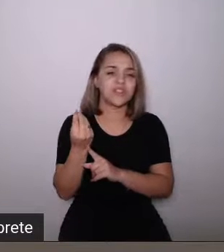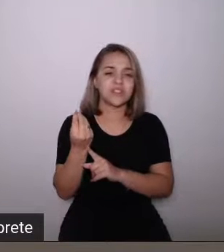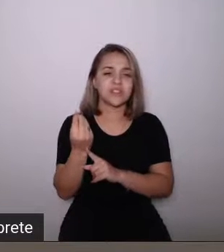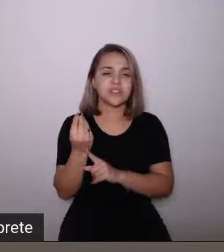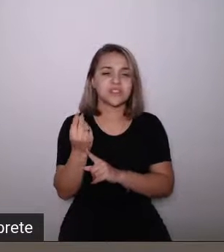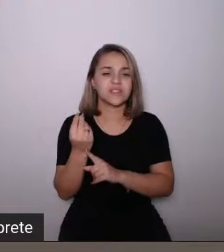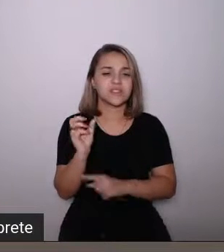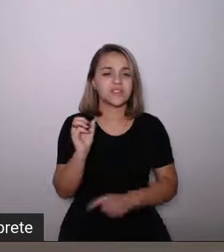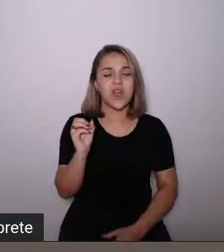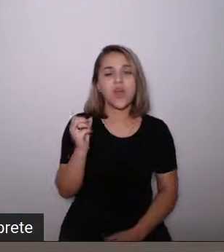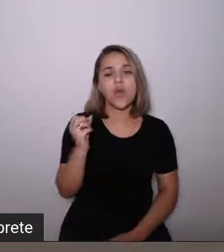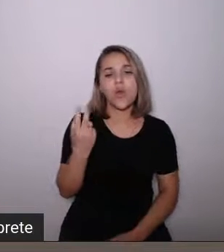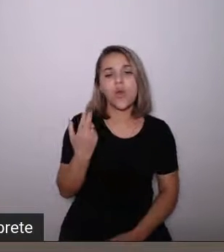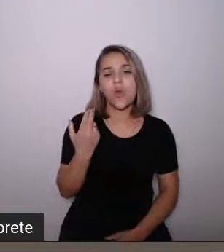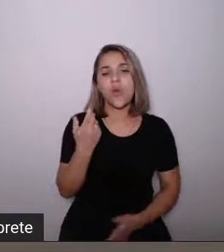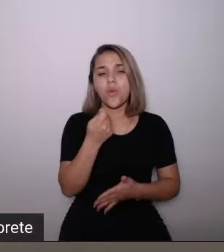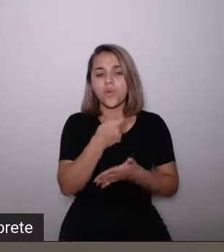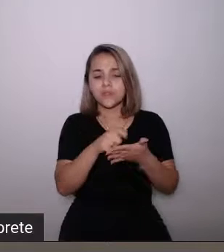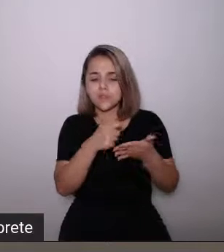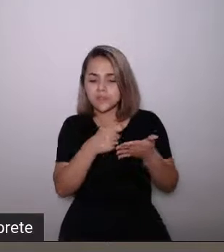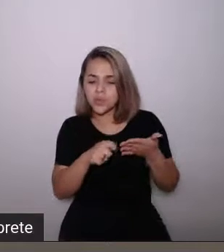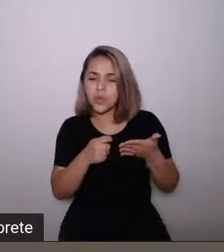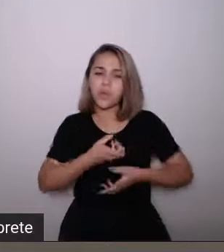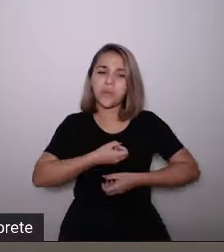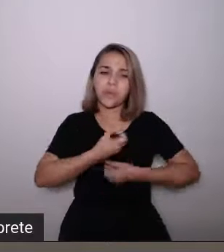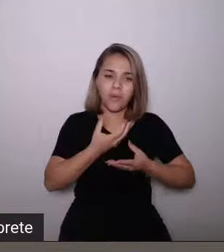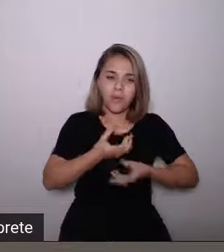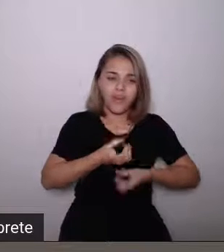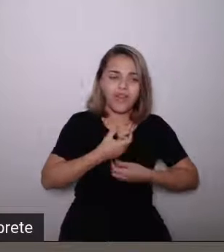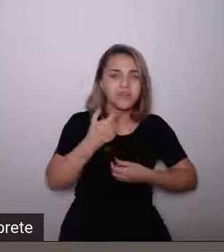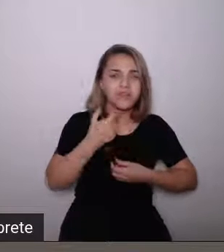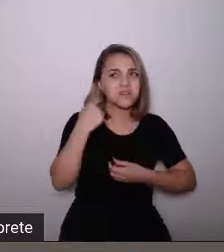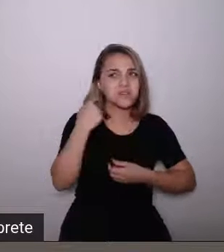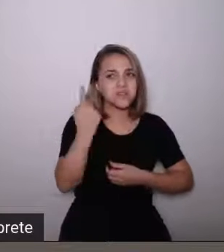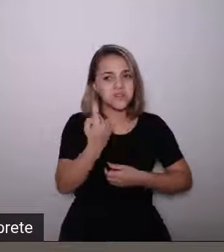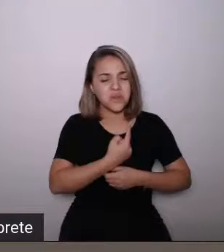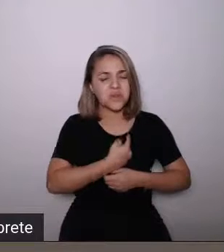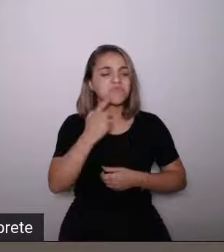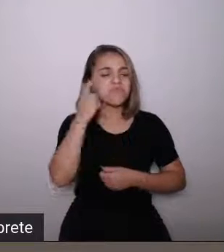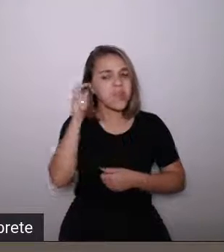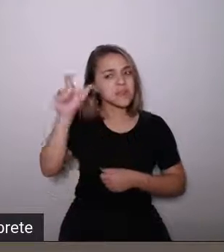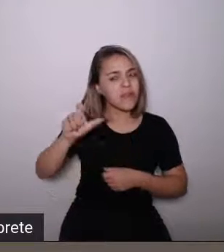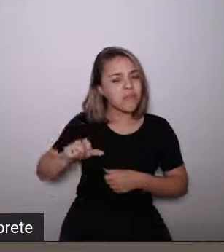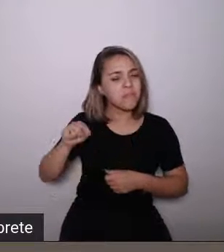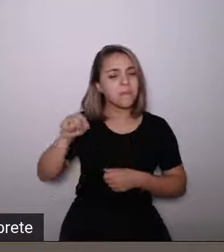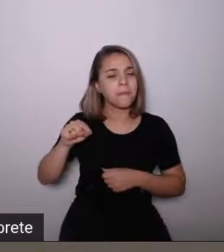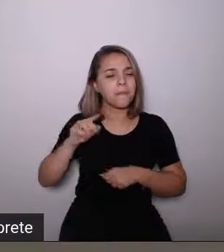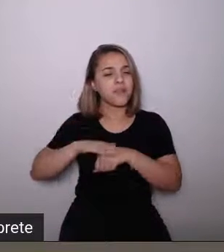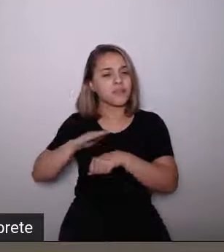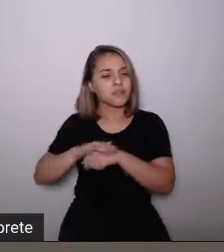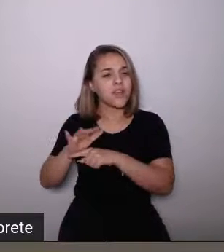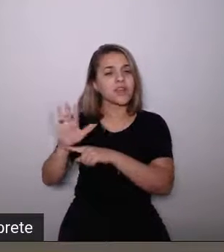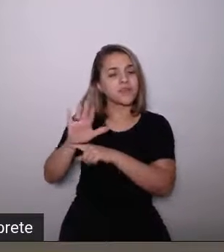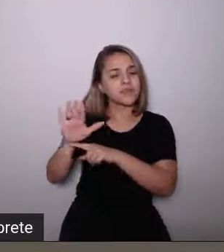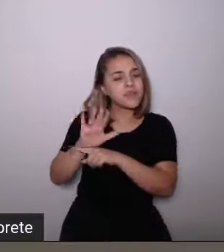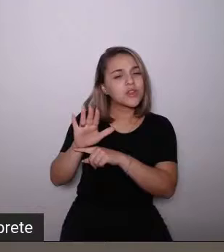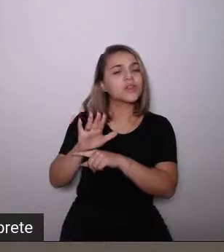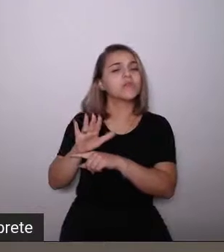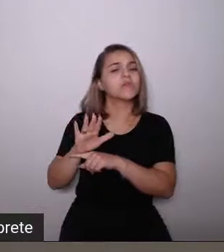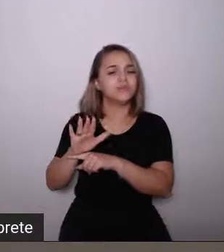um escritor, poeta, que fez um filme, que teve uma...